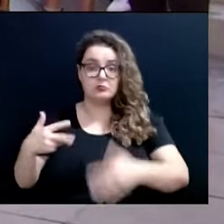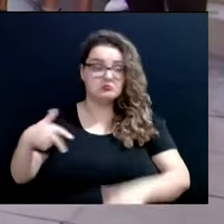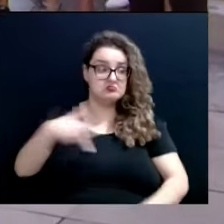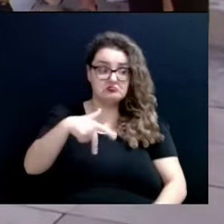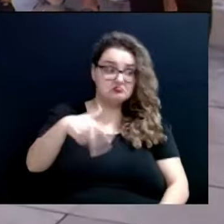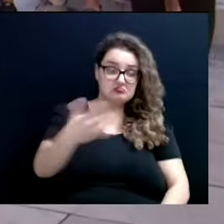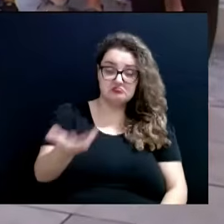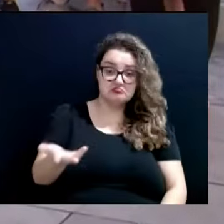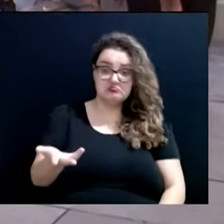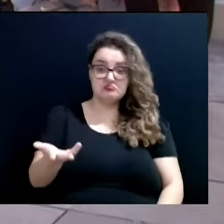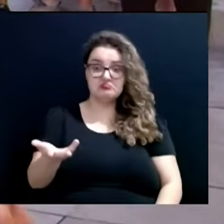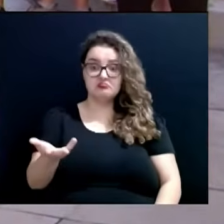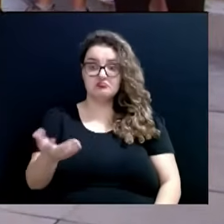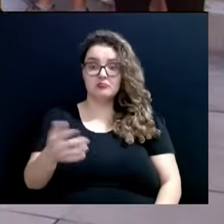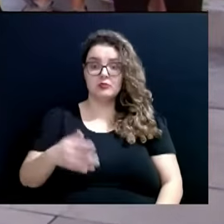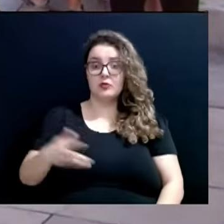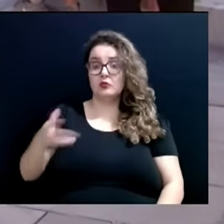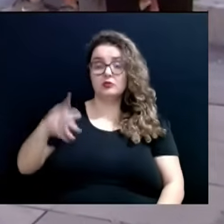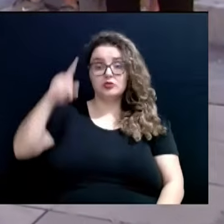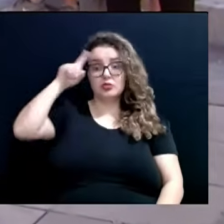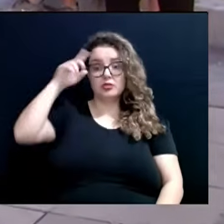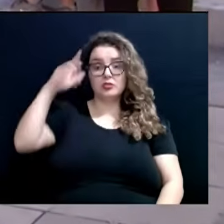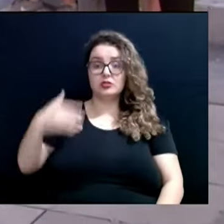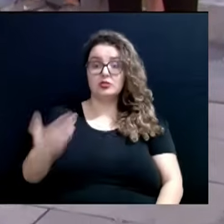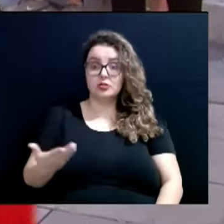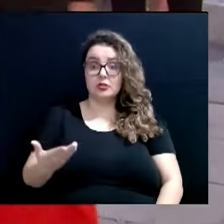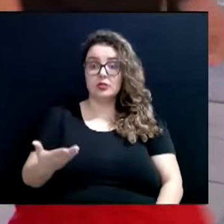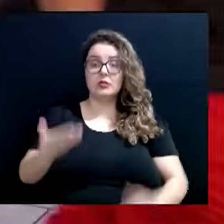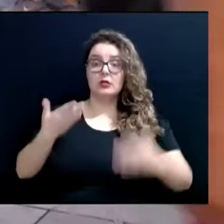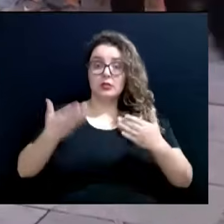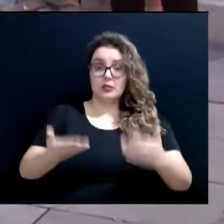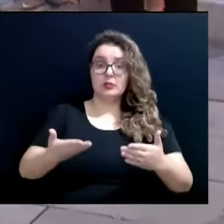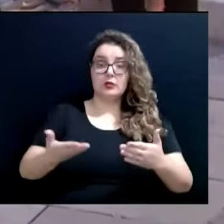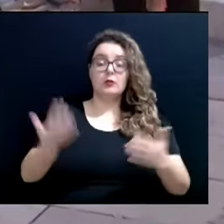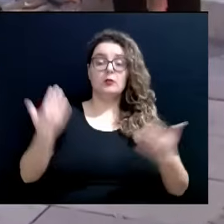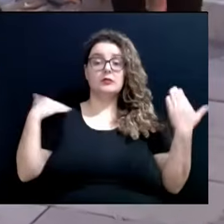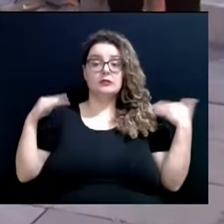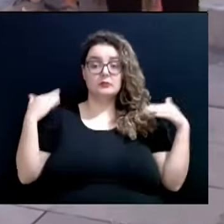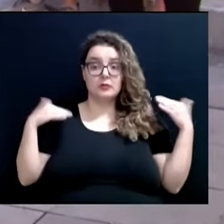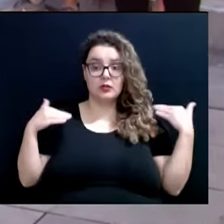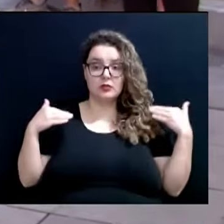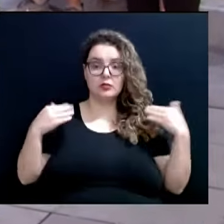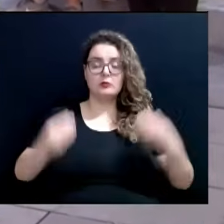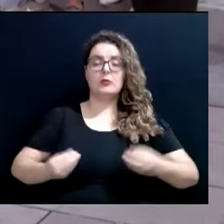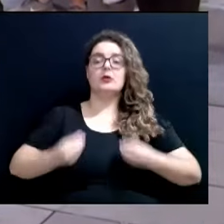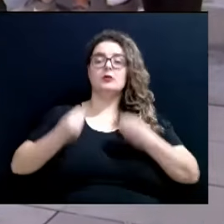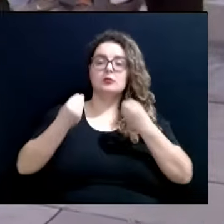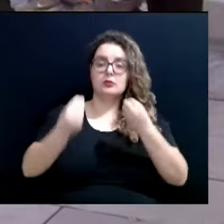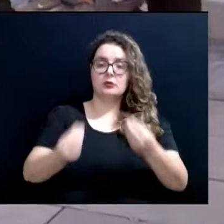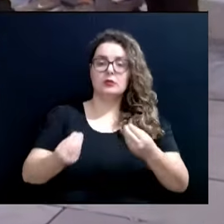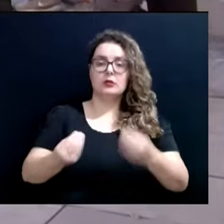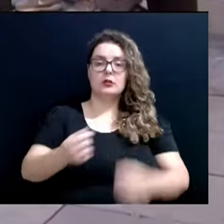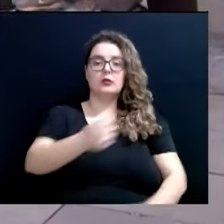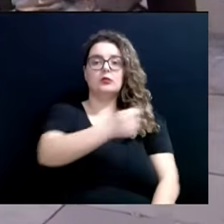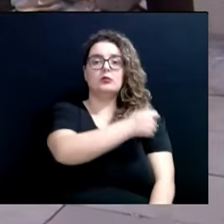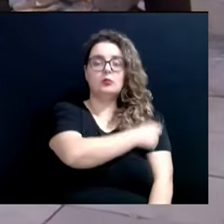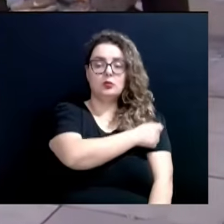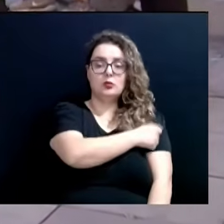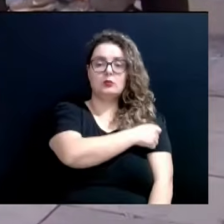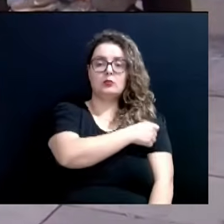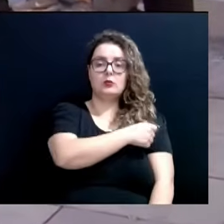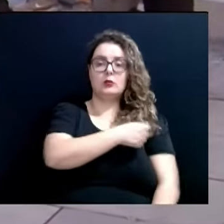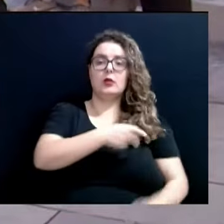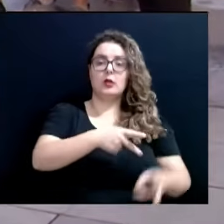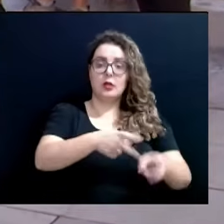muita correria, né? Então, esse passeio, né, ele proporciona que o estudante ele reconheça os territórios da